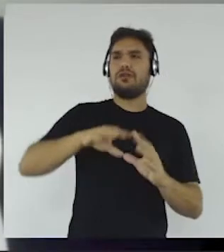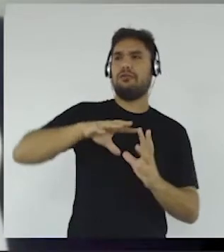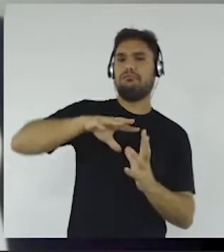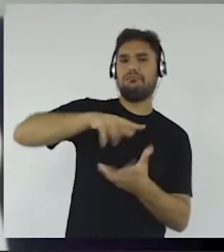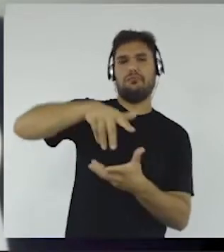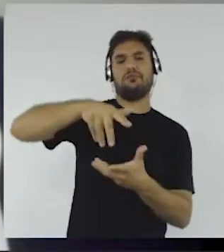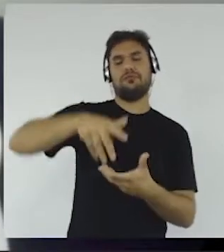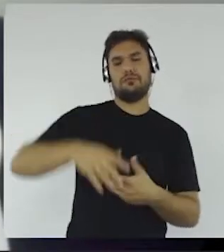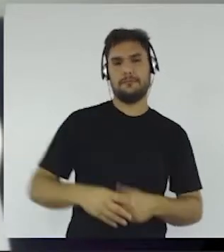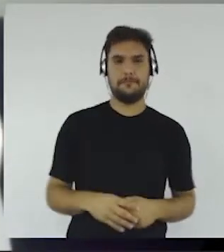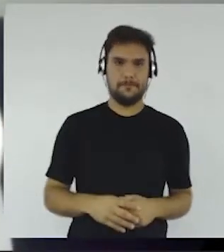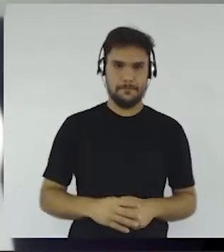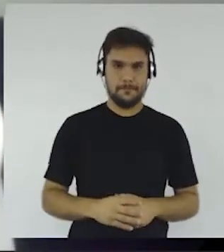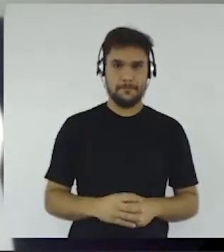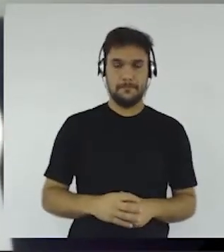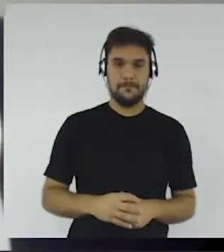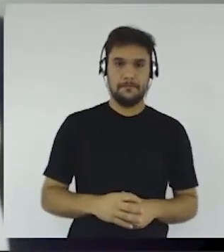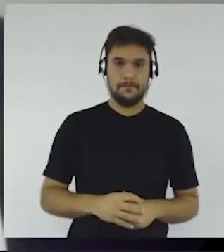planeta.